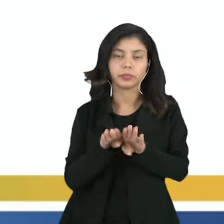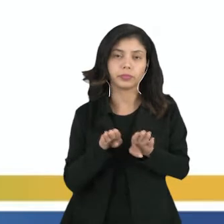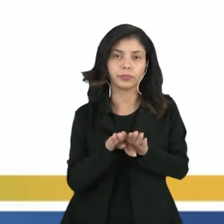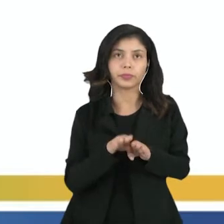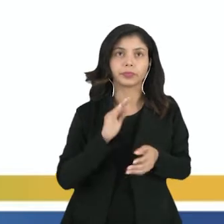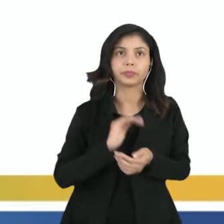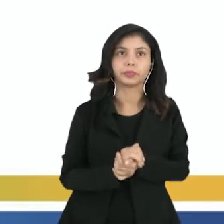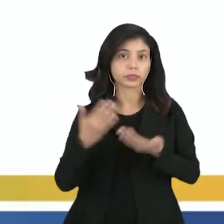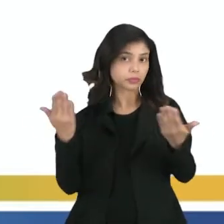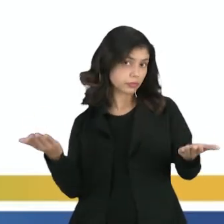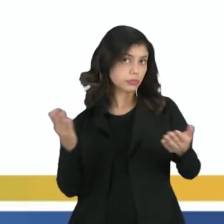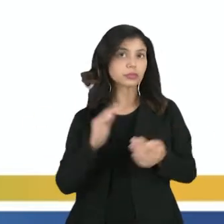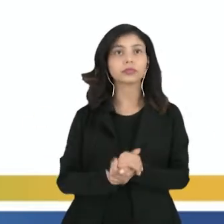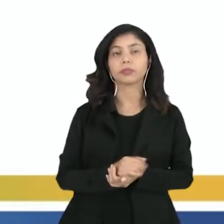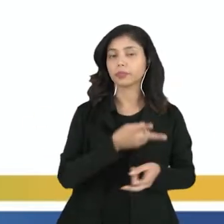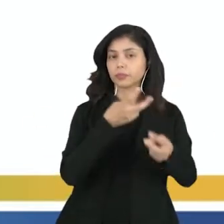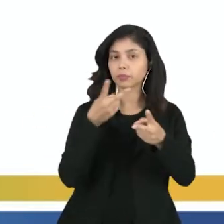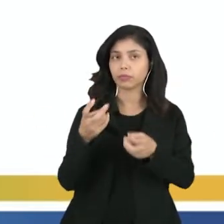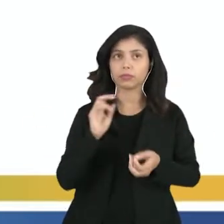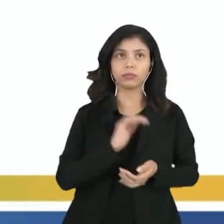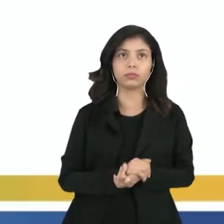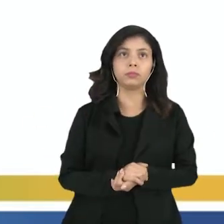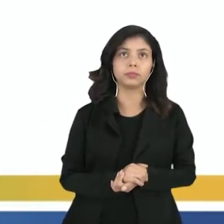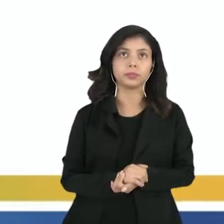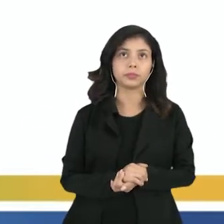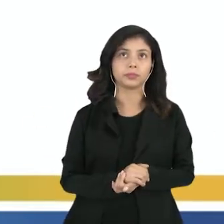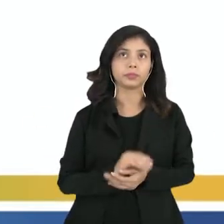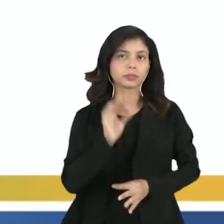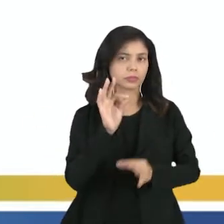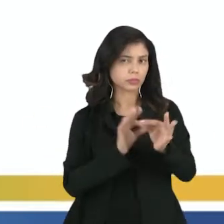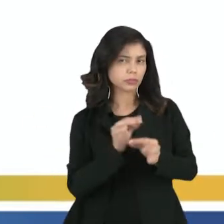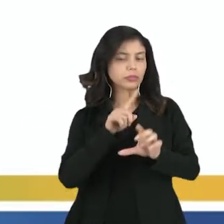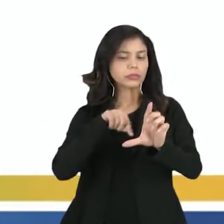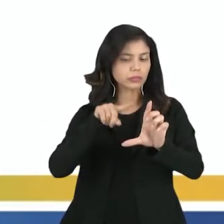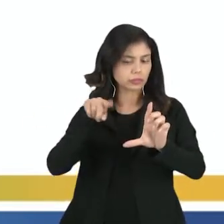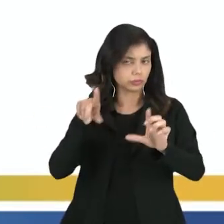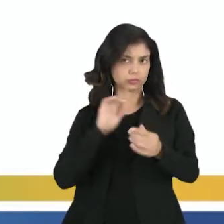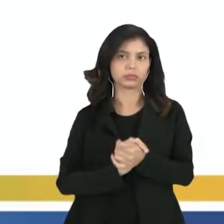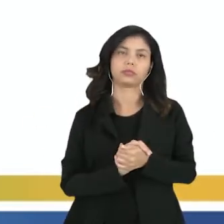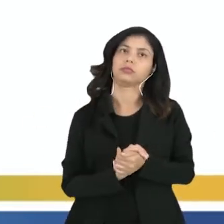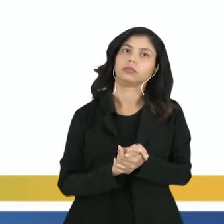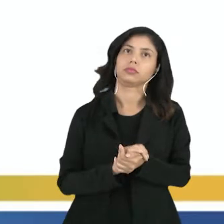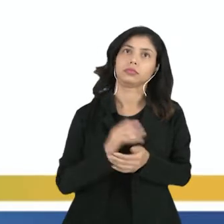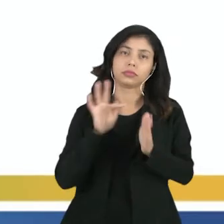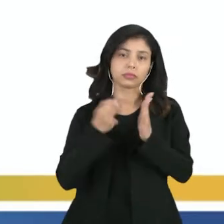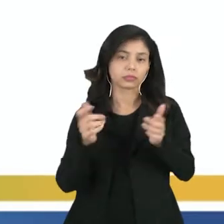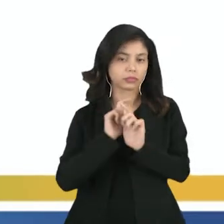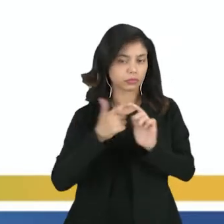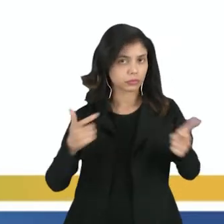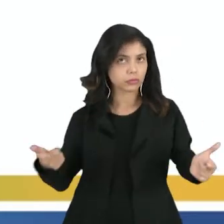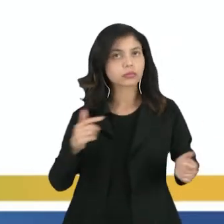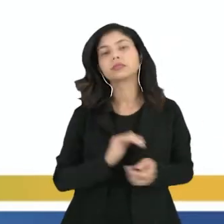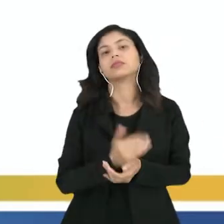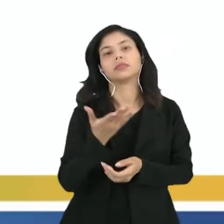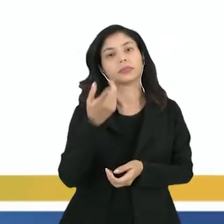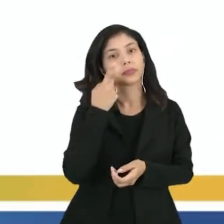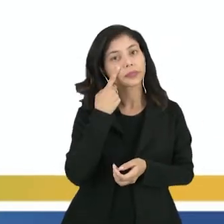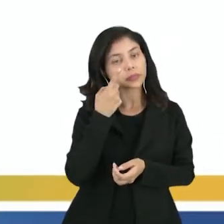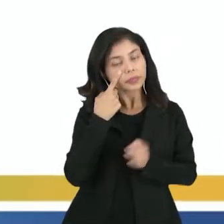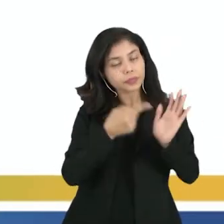crescem. Veja aí, ó. Então percebemos que esse formato de gráfico é de uma função crescente.